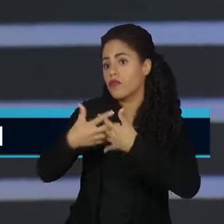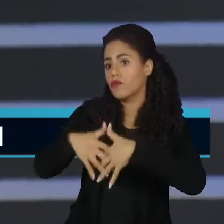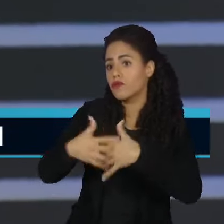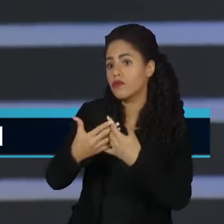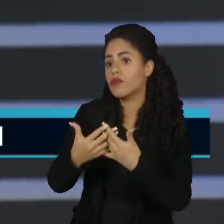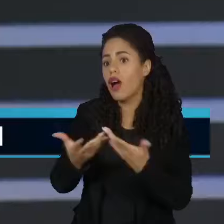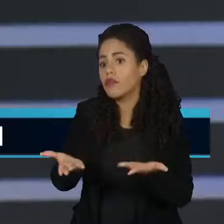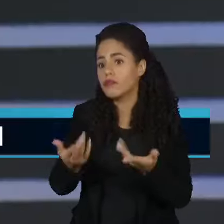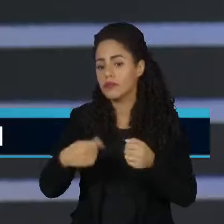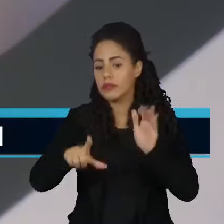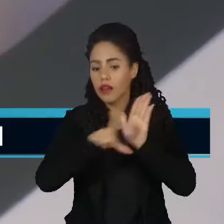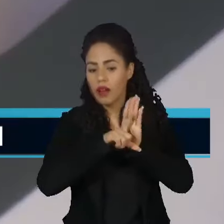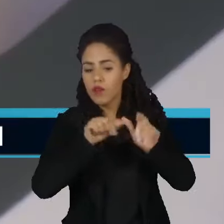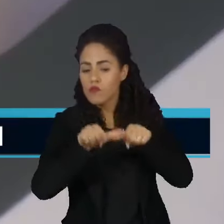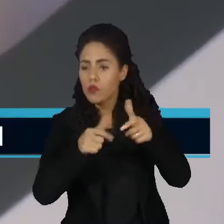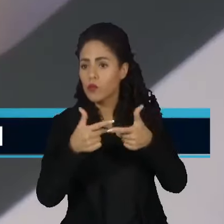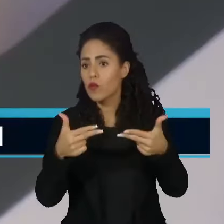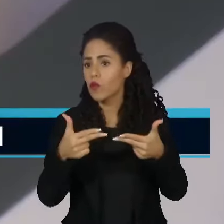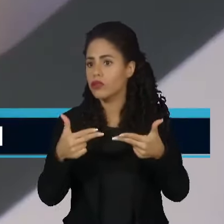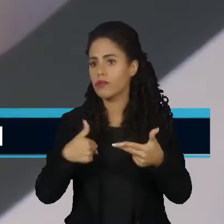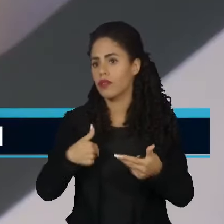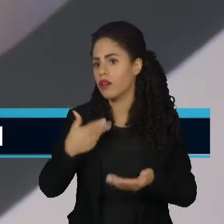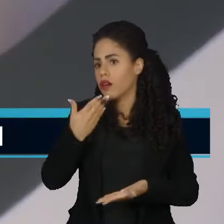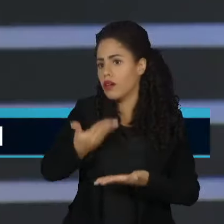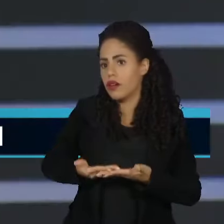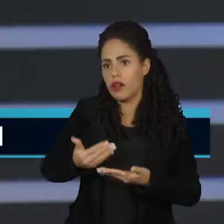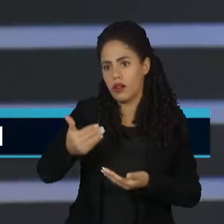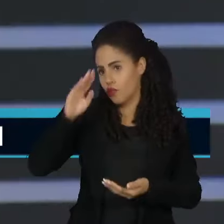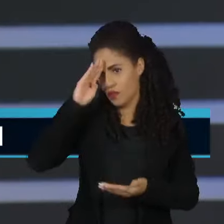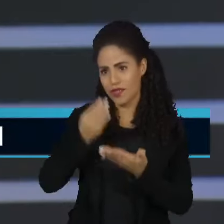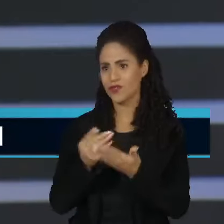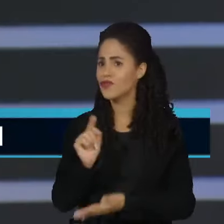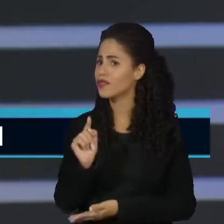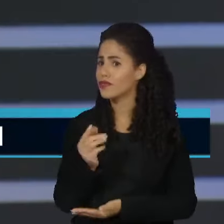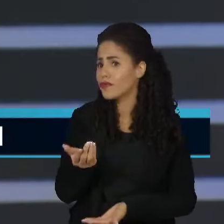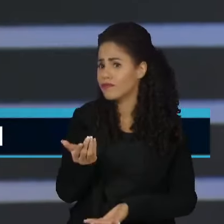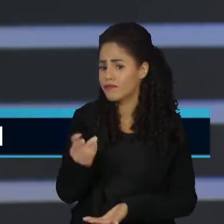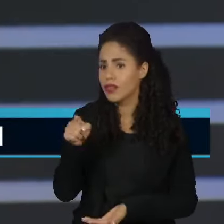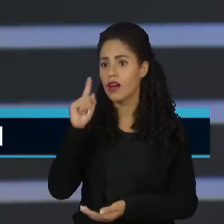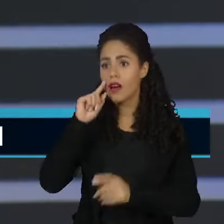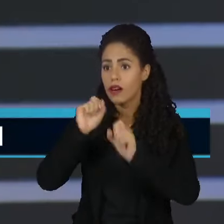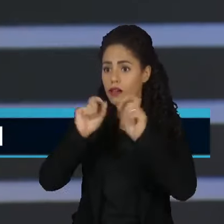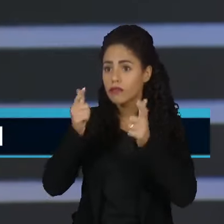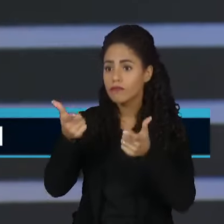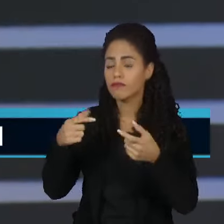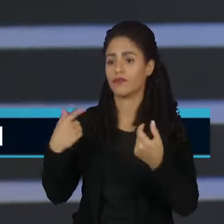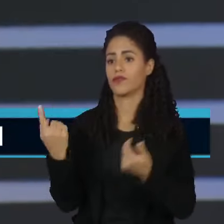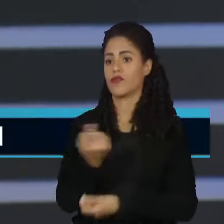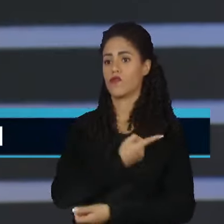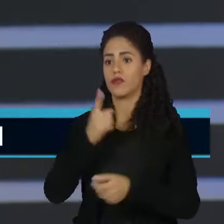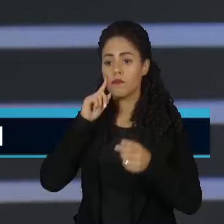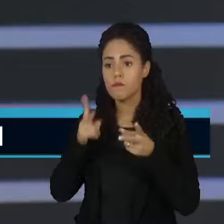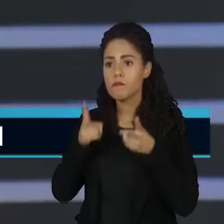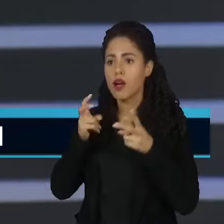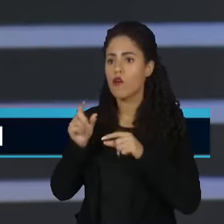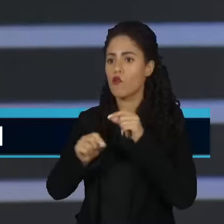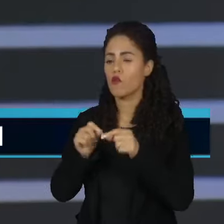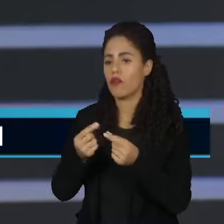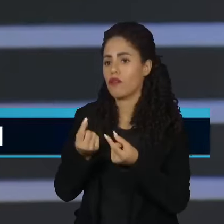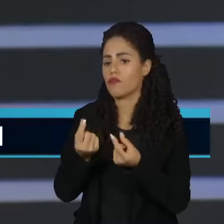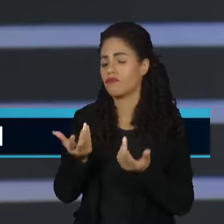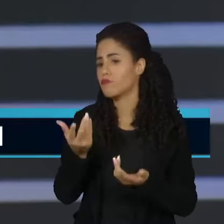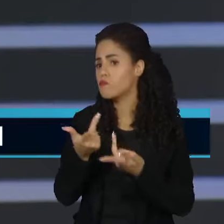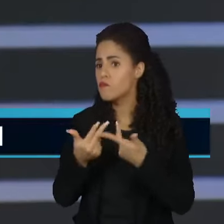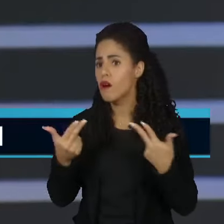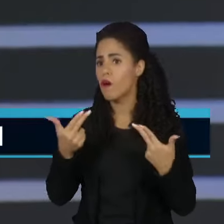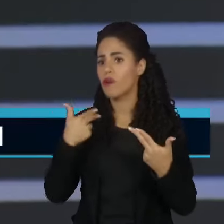como legislação no Brasil. É inacreditável, a gente precisa dar um basta em tudo isso. Claramente, Karen, é um preço que